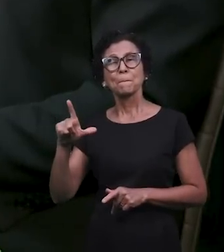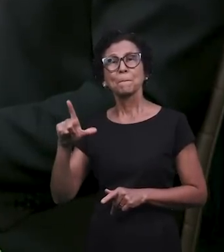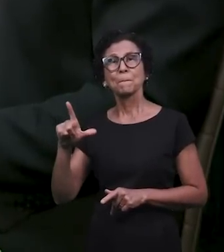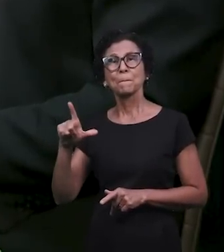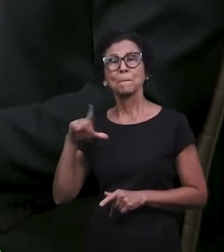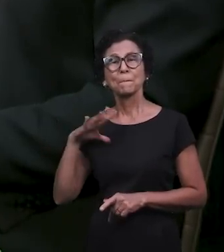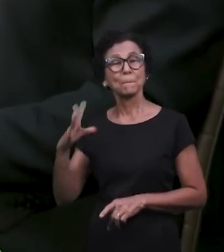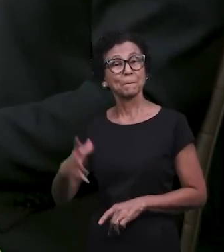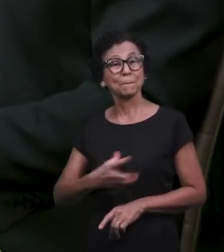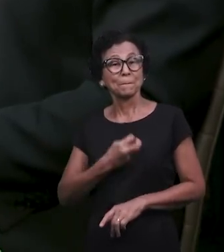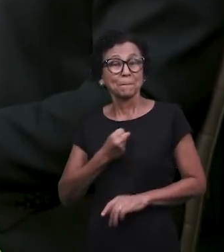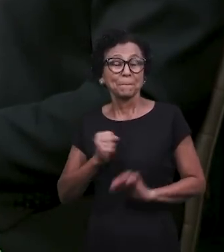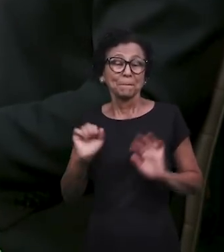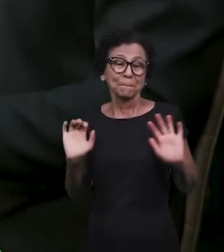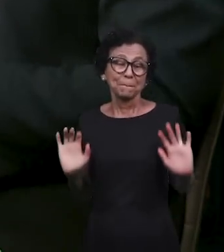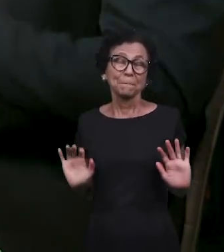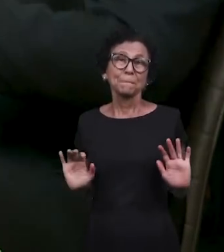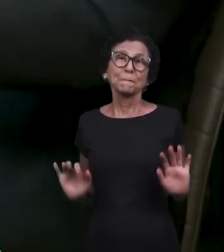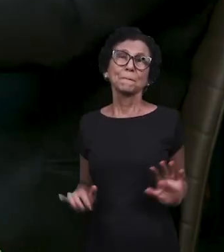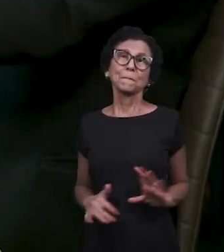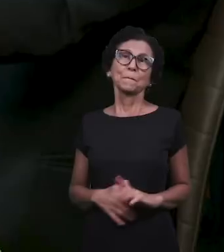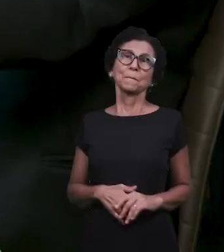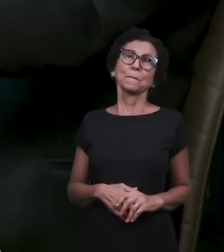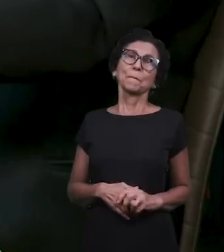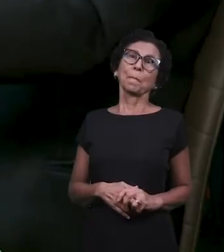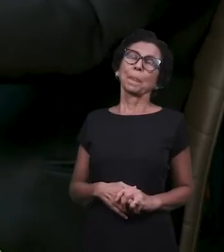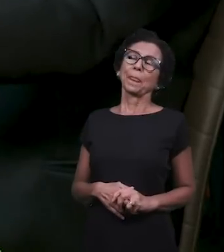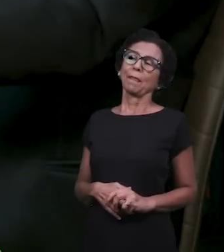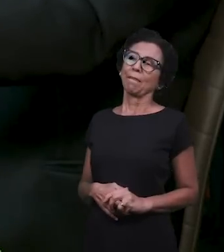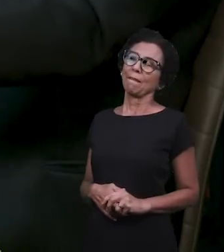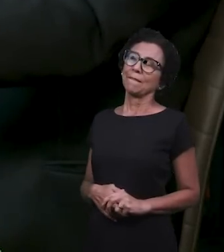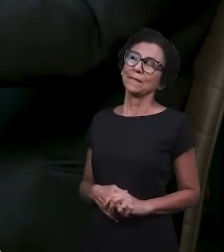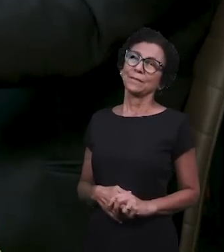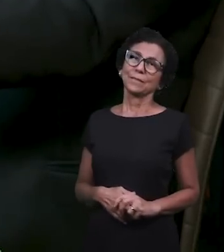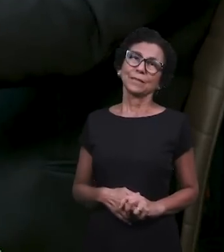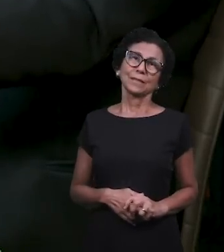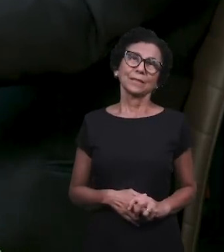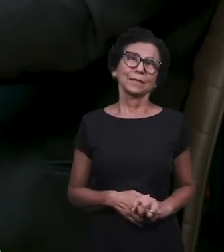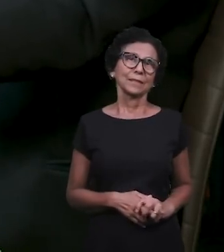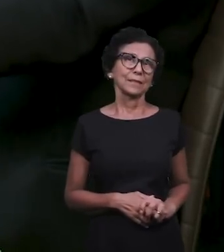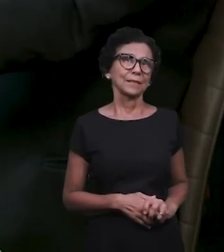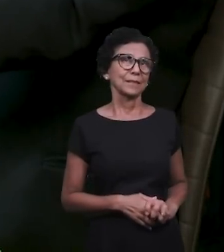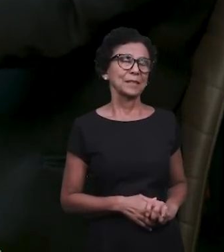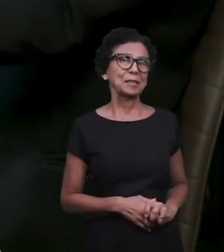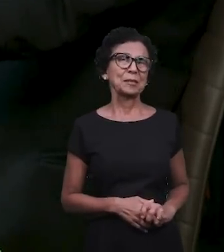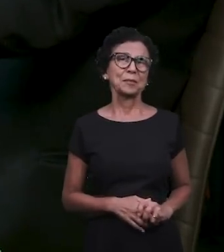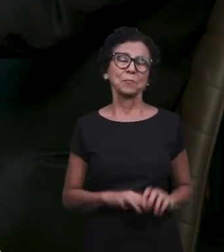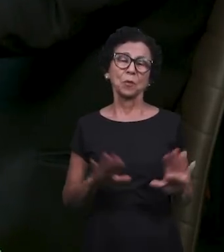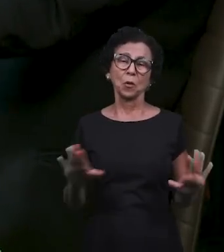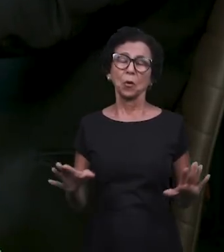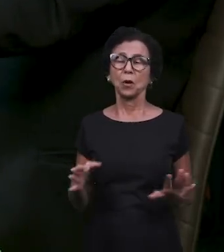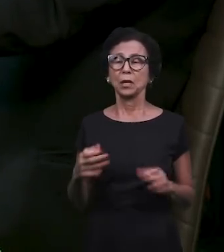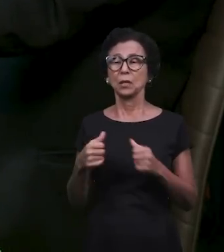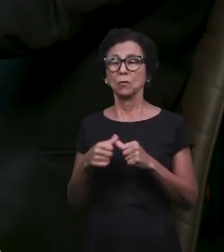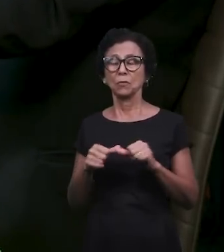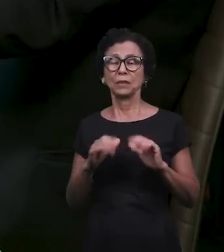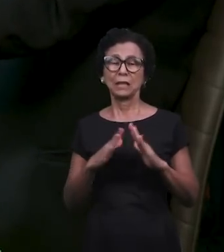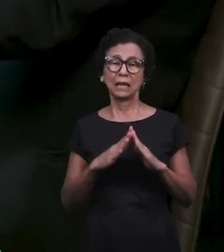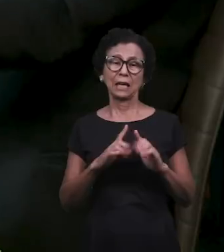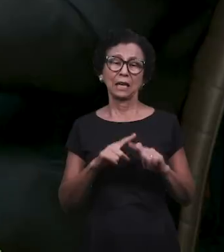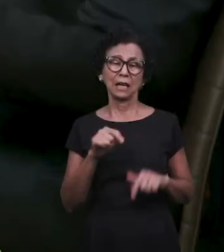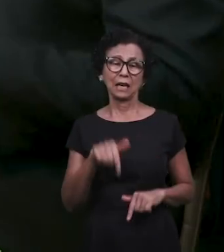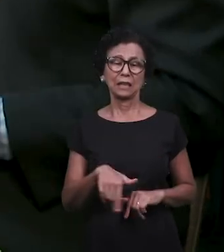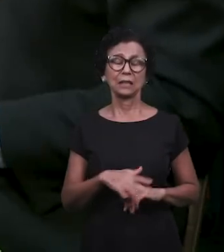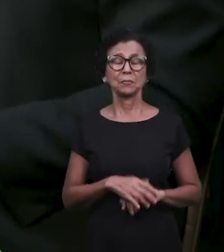né? Mas eu batismo com o Espírito Santo. Rapaz, eu até creio, é maravilhoso, mas na minha igreja não